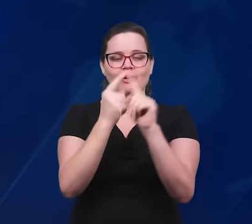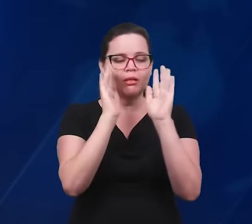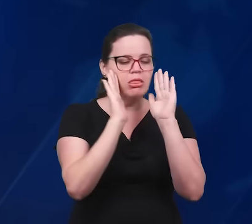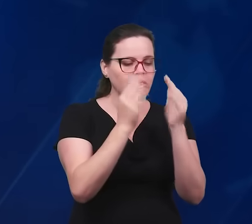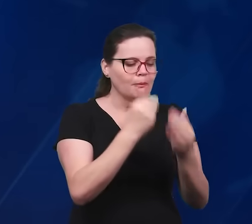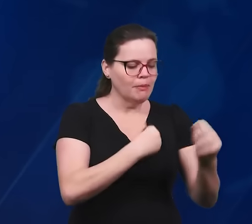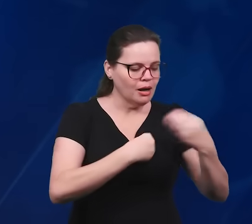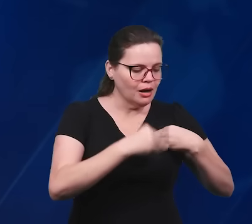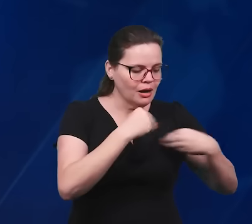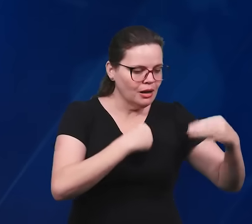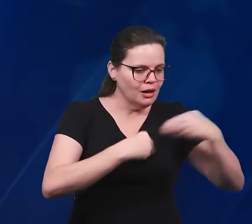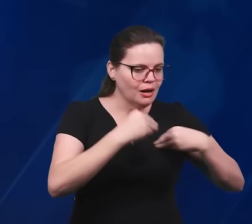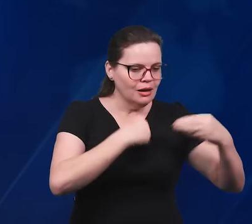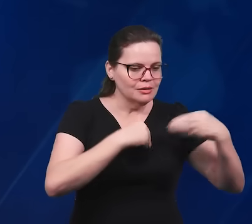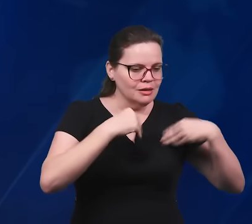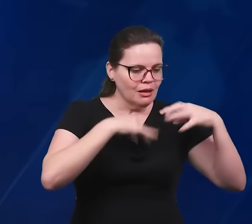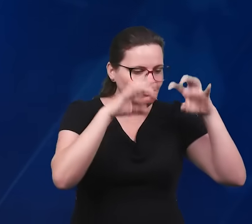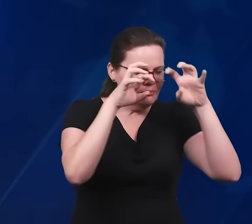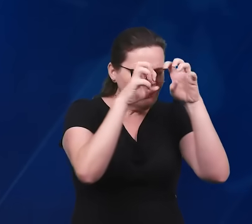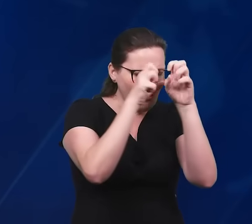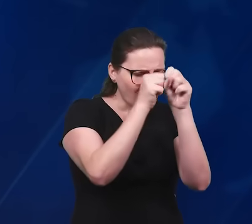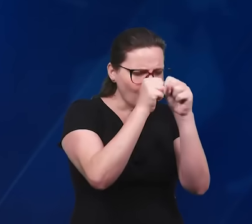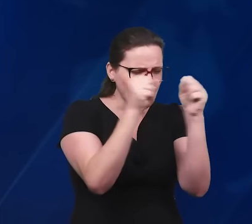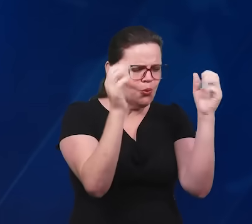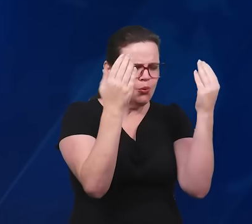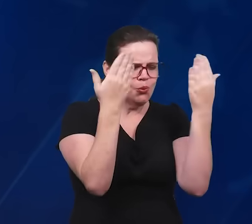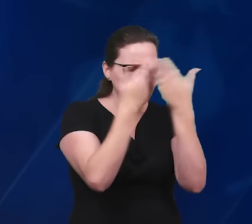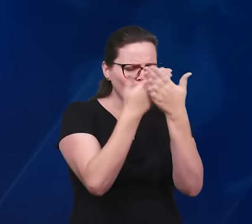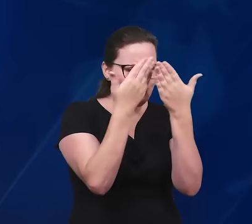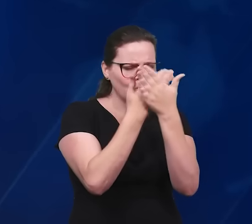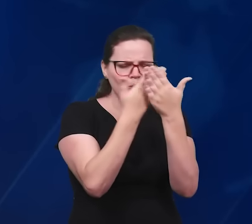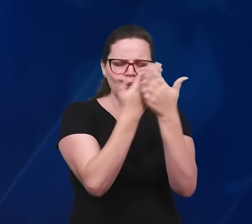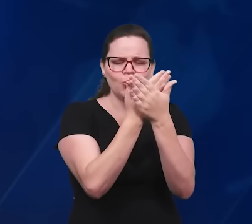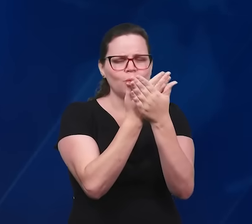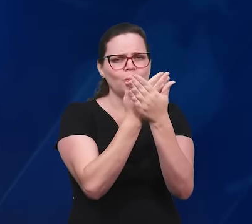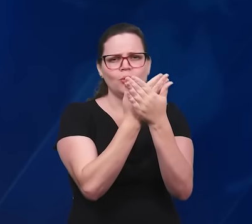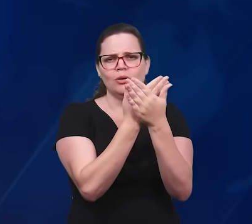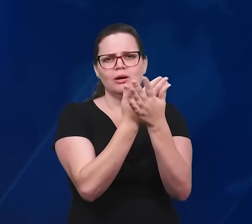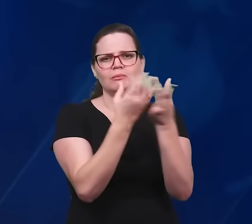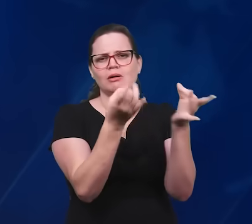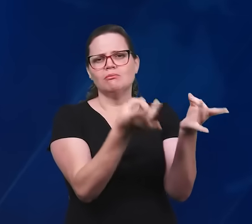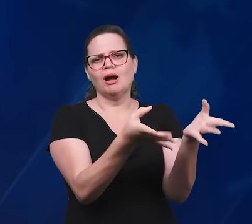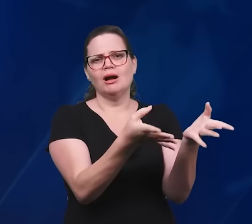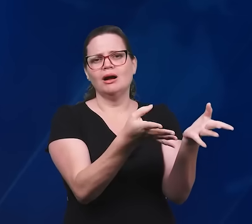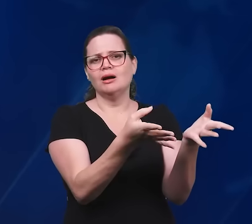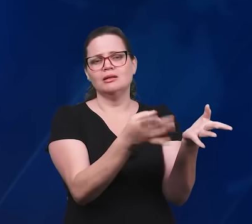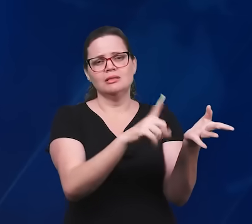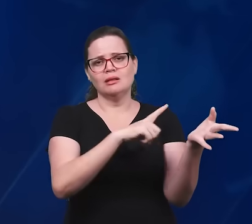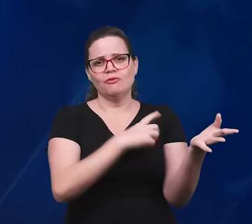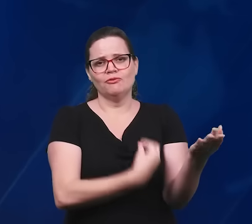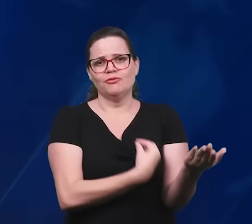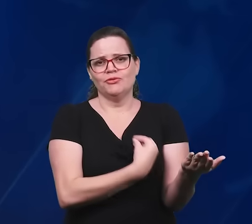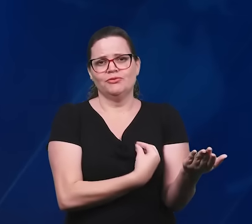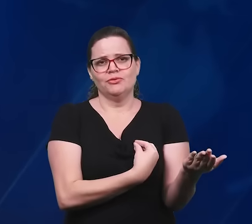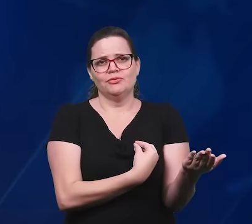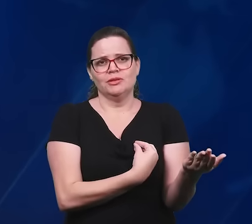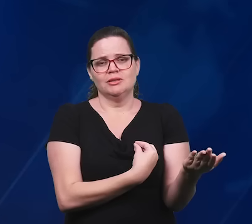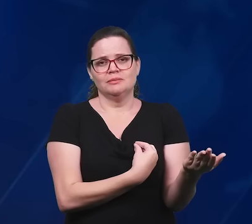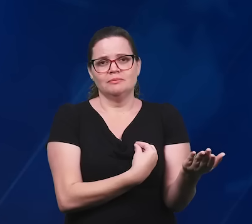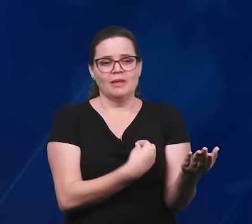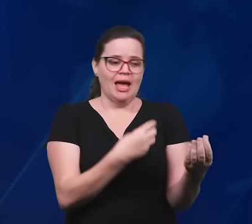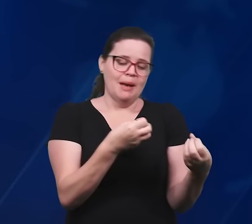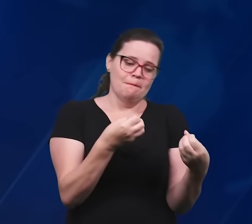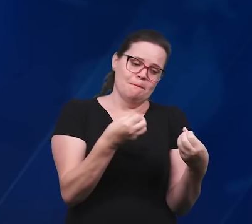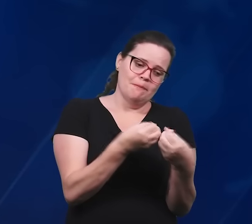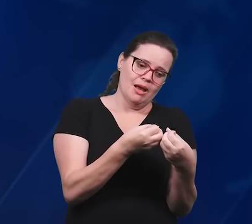pecado, por causa das trevas que estão sobre este mundo. E estão à beira do caminho. Estão próximos